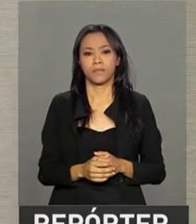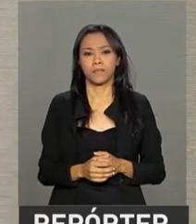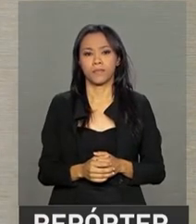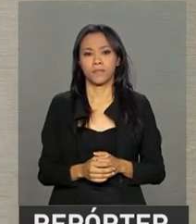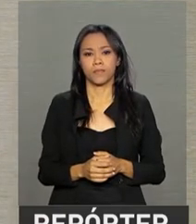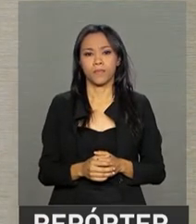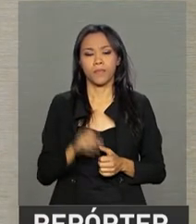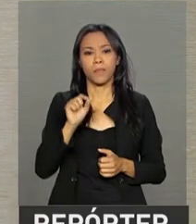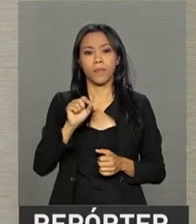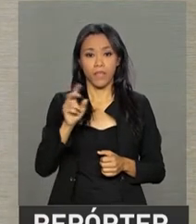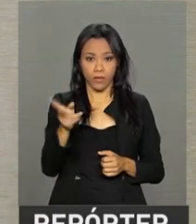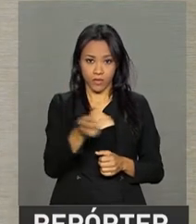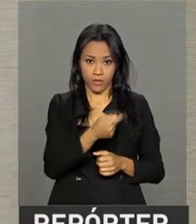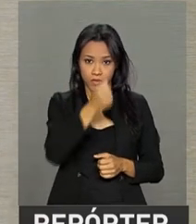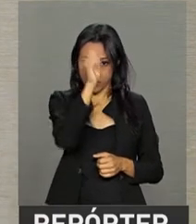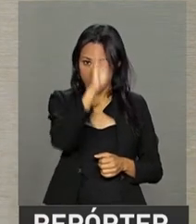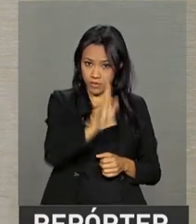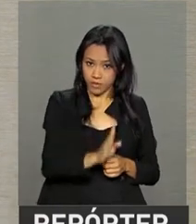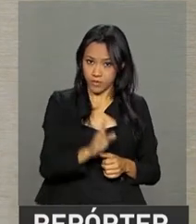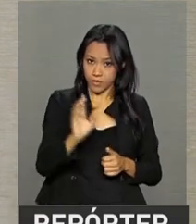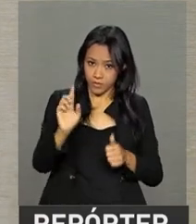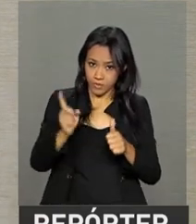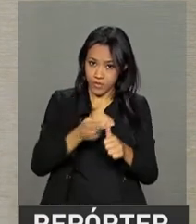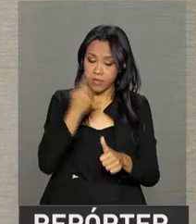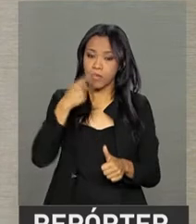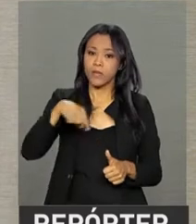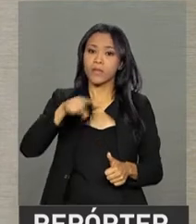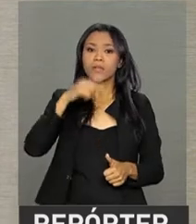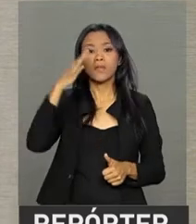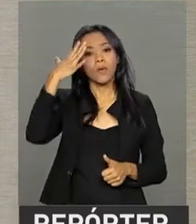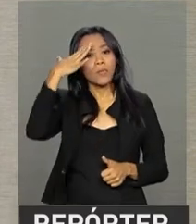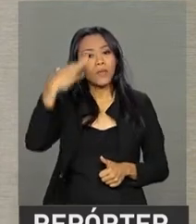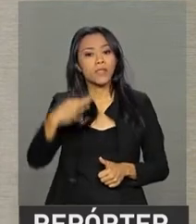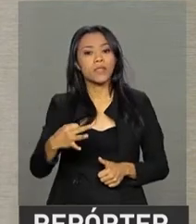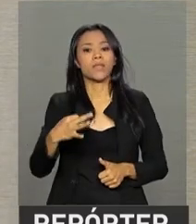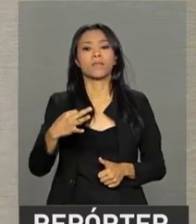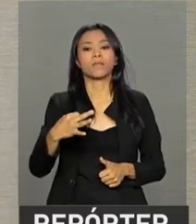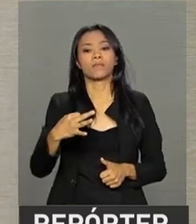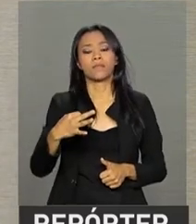o que está acontecendo no Brasil. Primeiro, entender melhor a questão da recuperação.